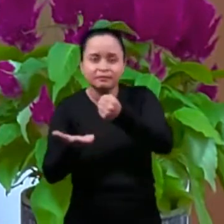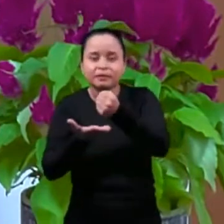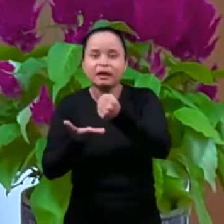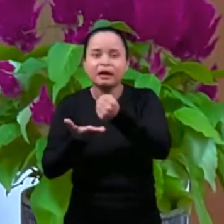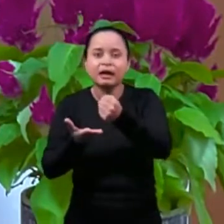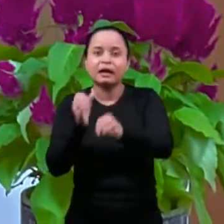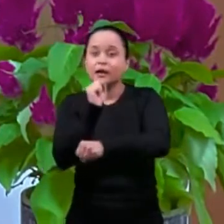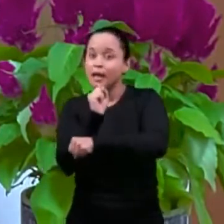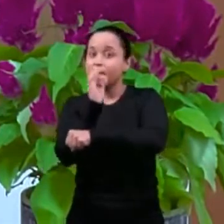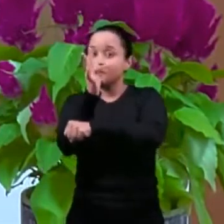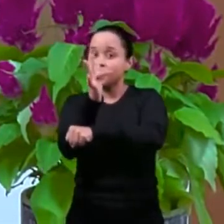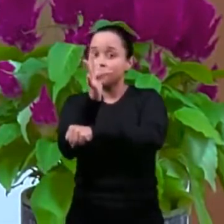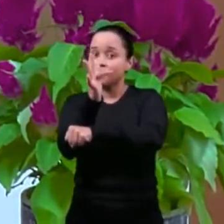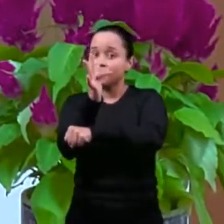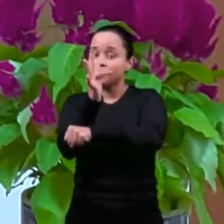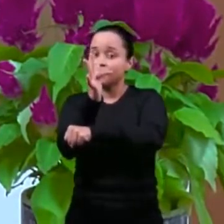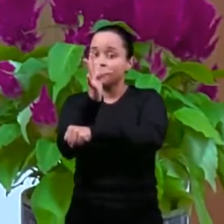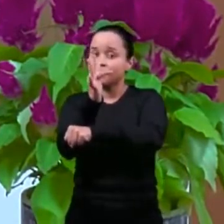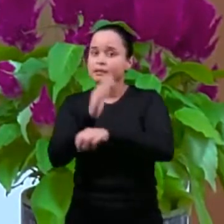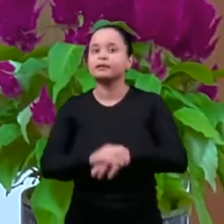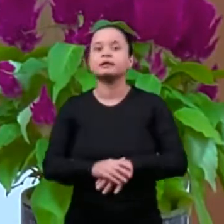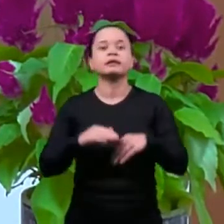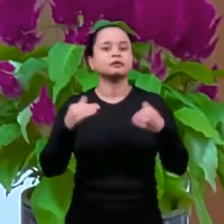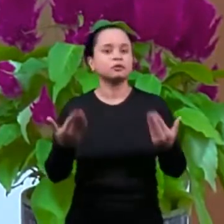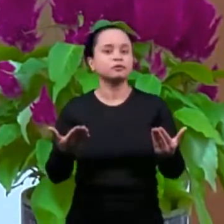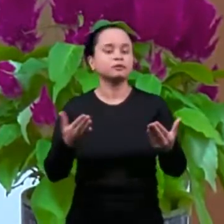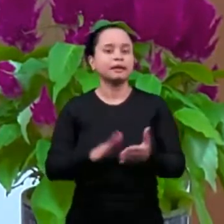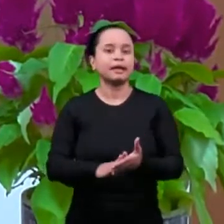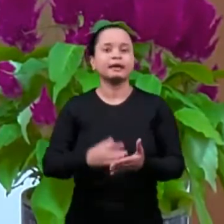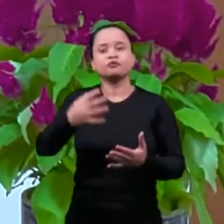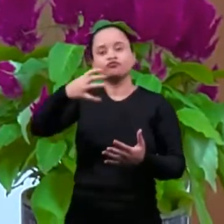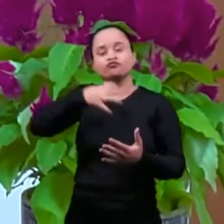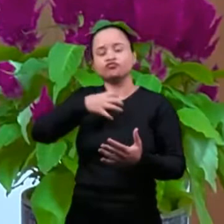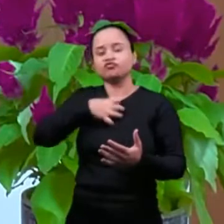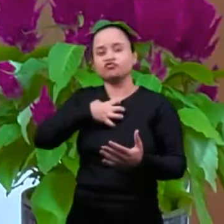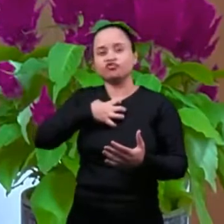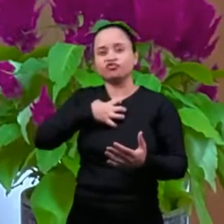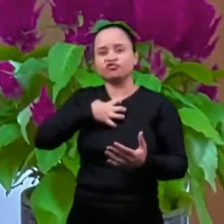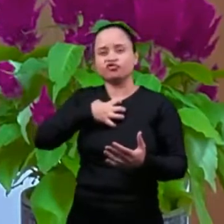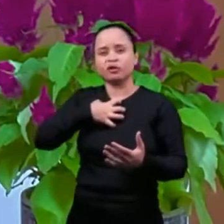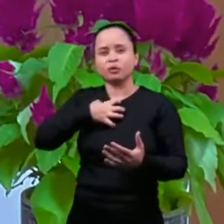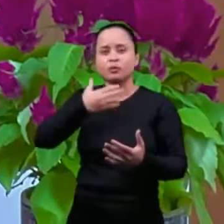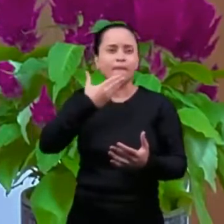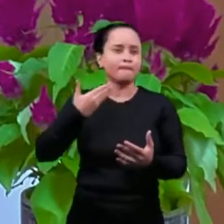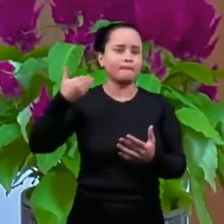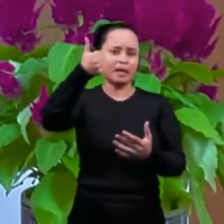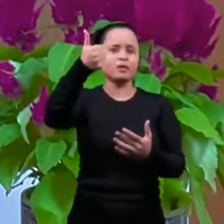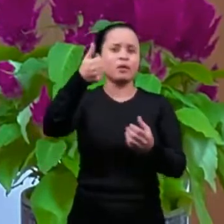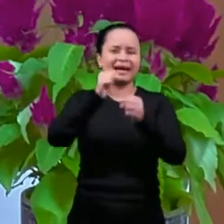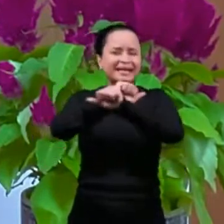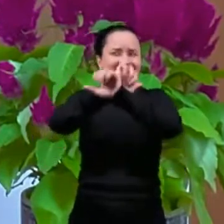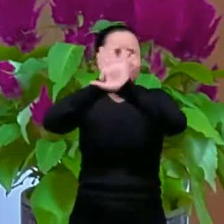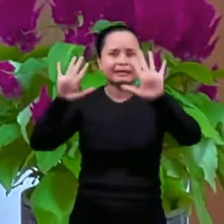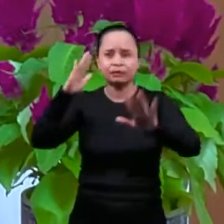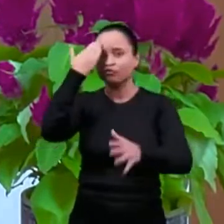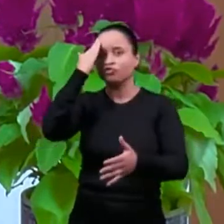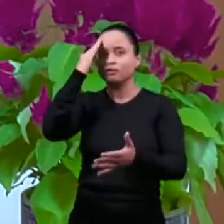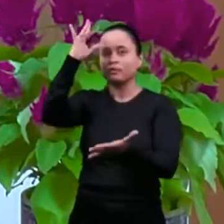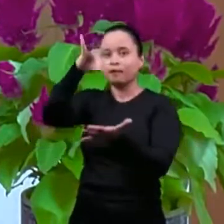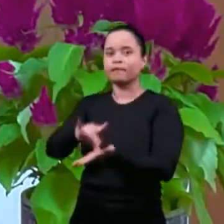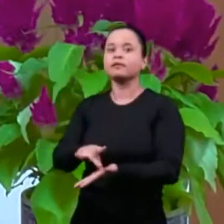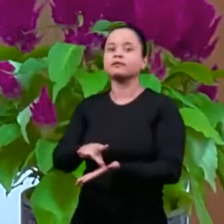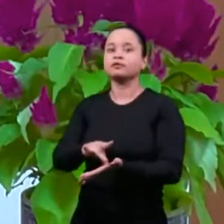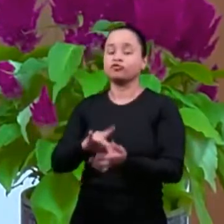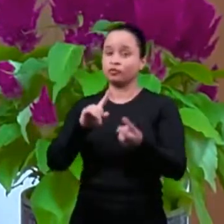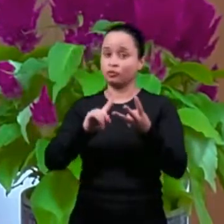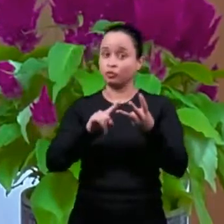esperança. Então, era a forma mais elevada de se entender a verdade. Então,